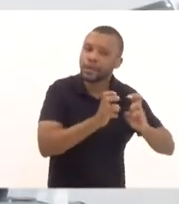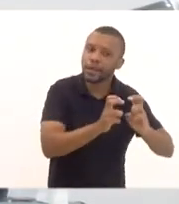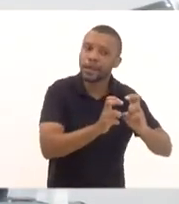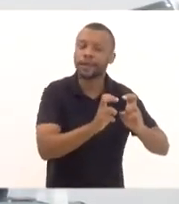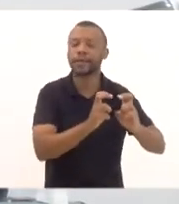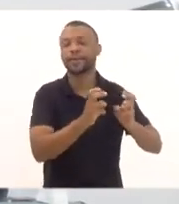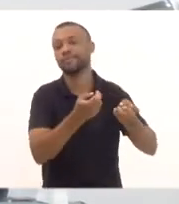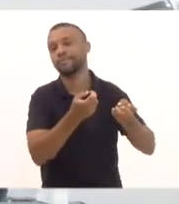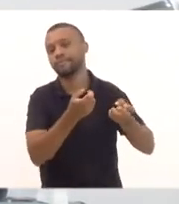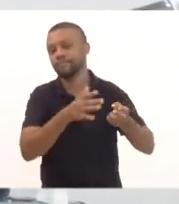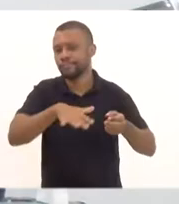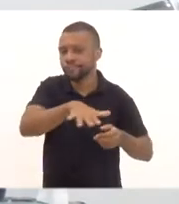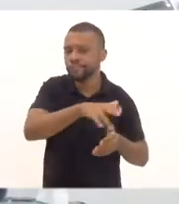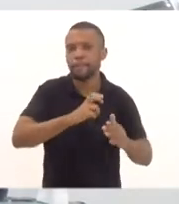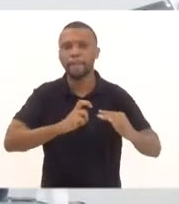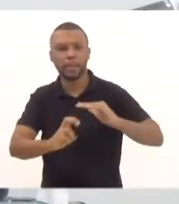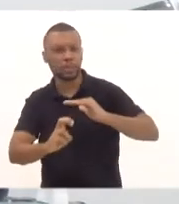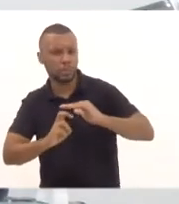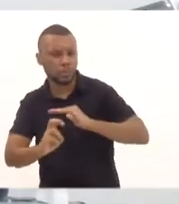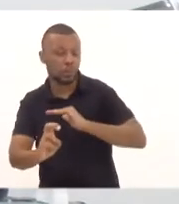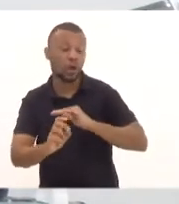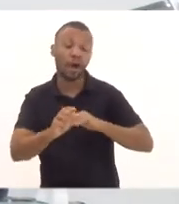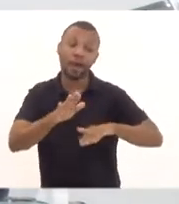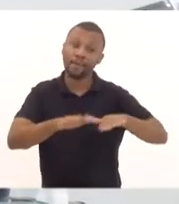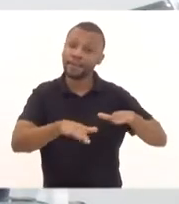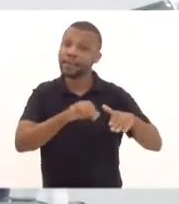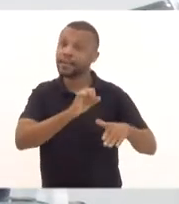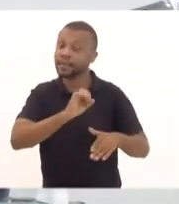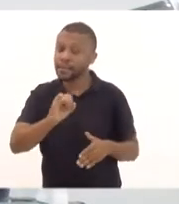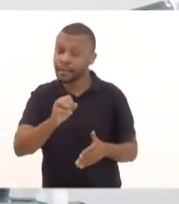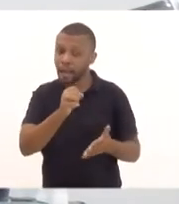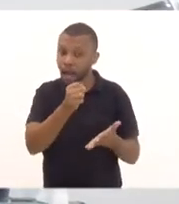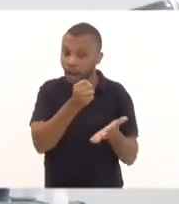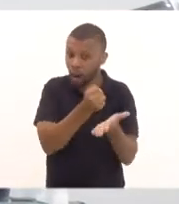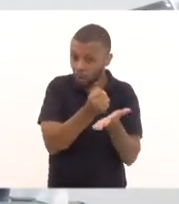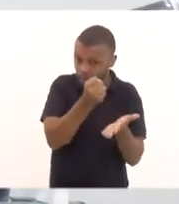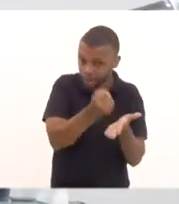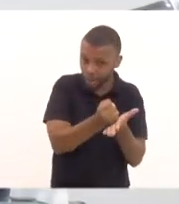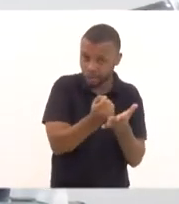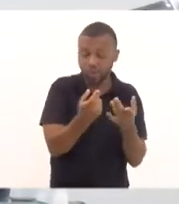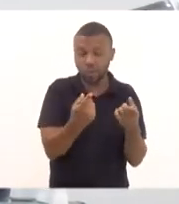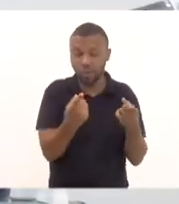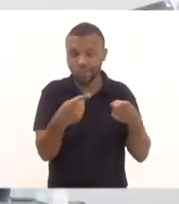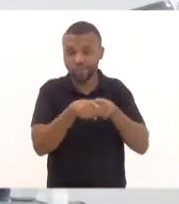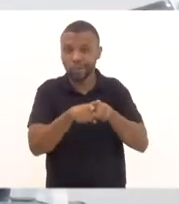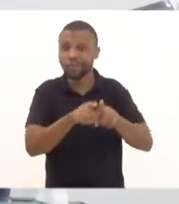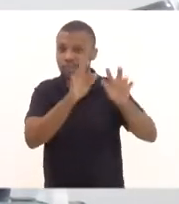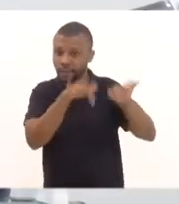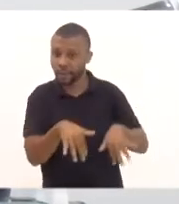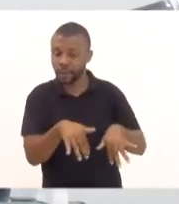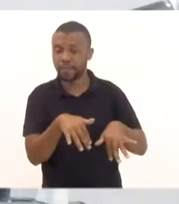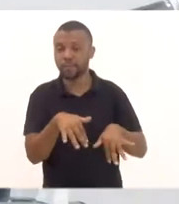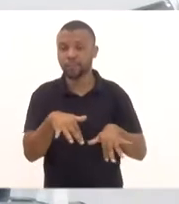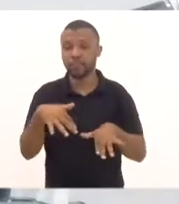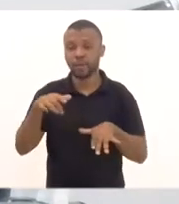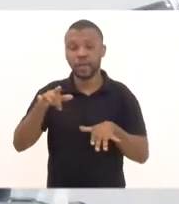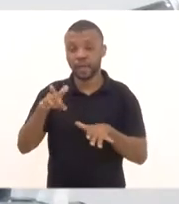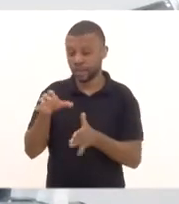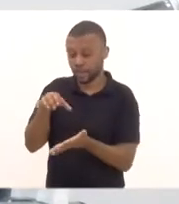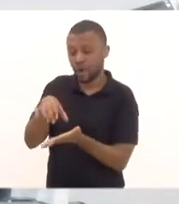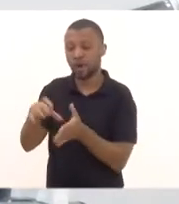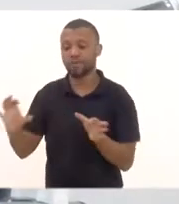patrimônio físico né porque uma vez interessa acabar da Conceição esse patrimônio retorna para o Rio de Janeiro me acompanha tem que dizer lá pela